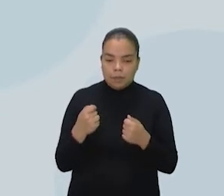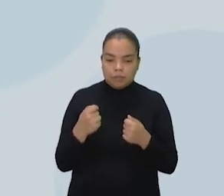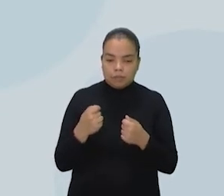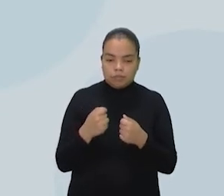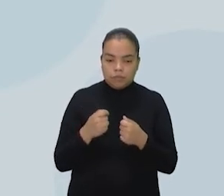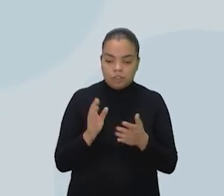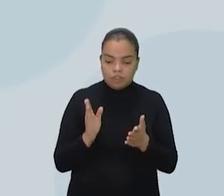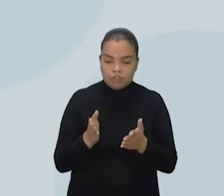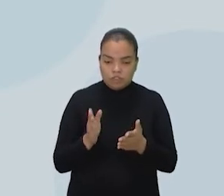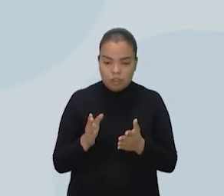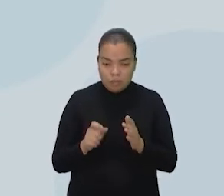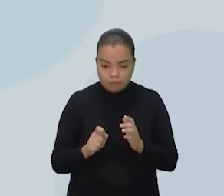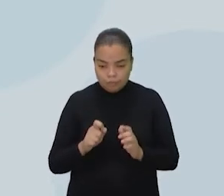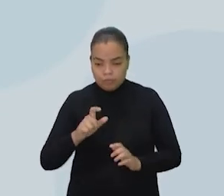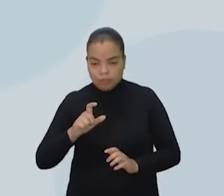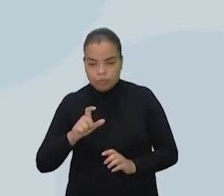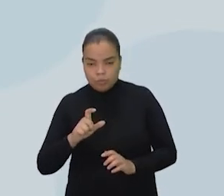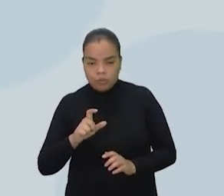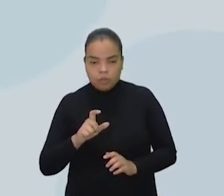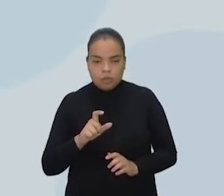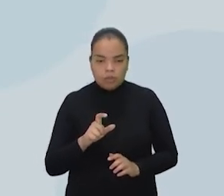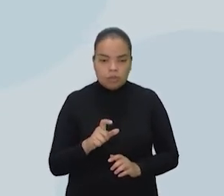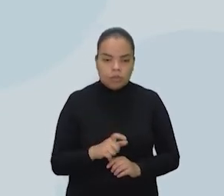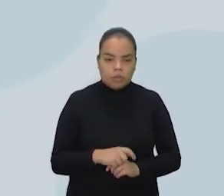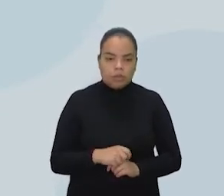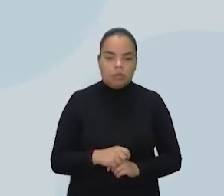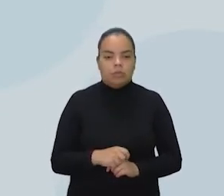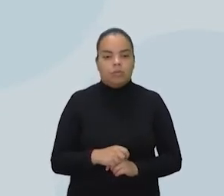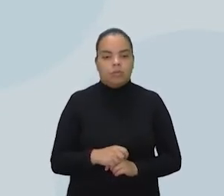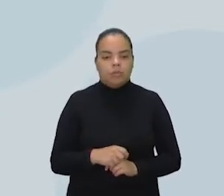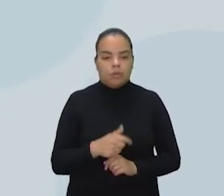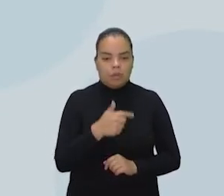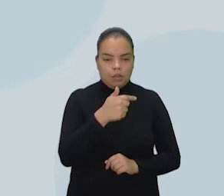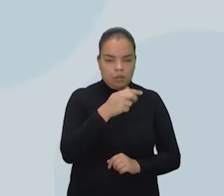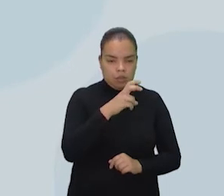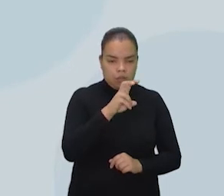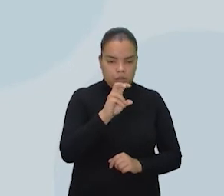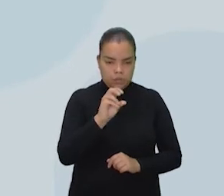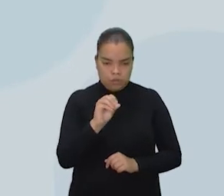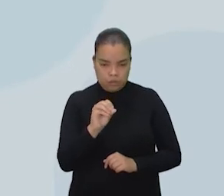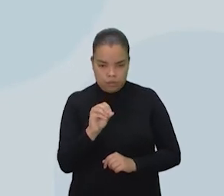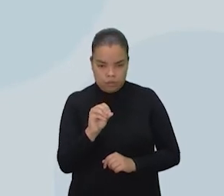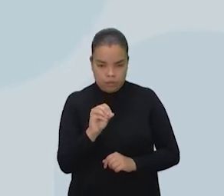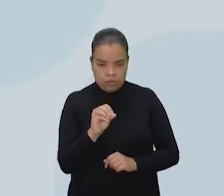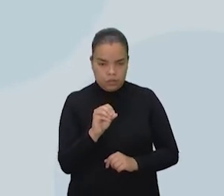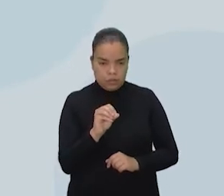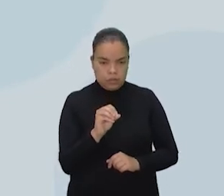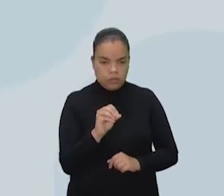calcular o segundo mês. Então, vai pegar o mês anterior, 750,